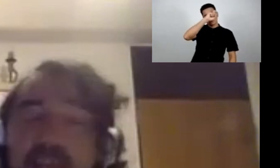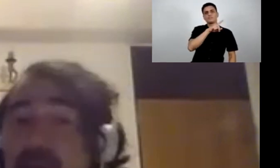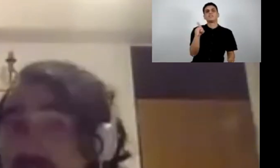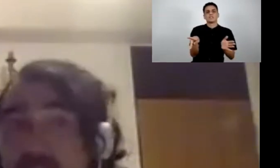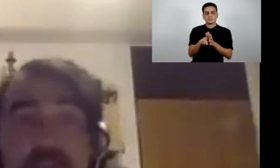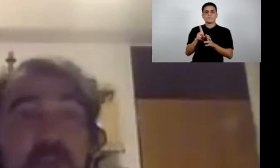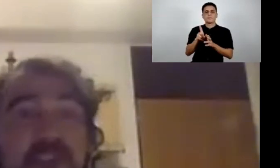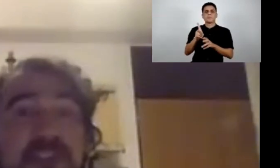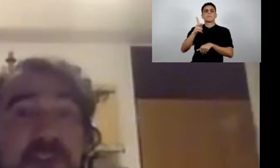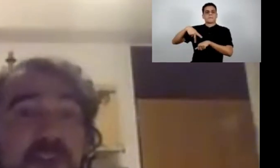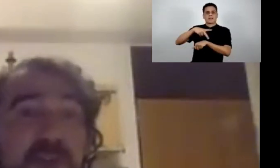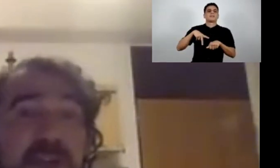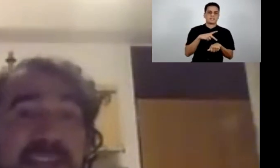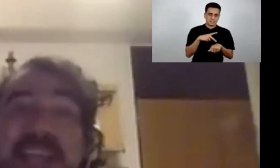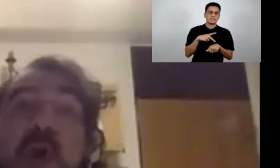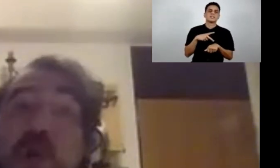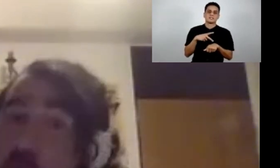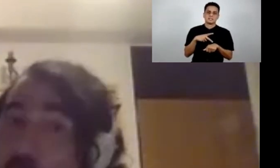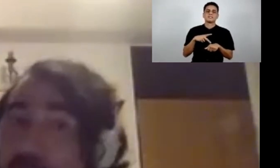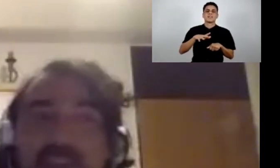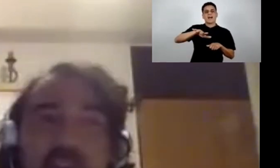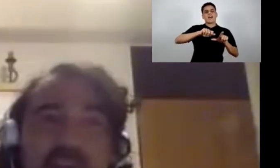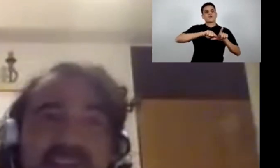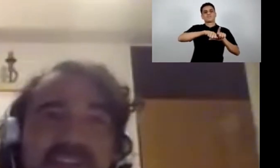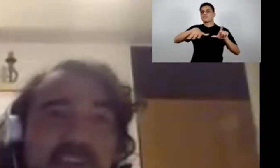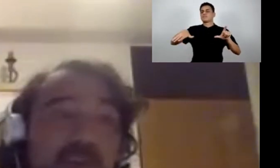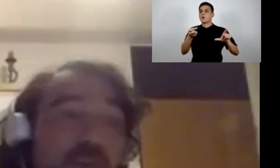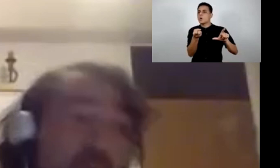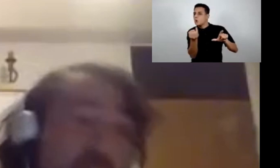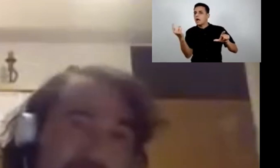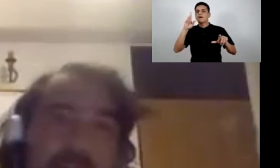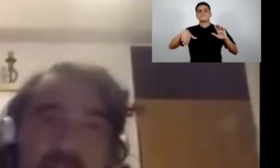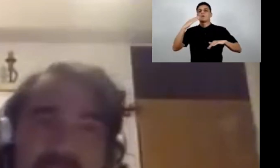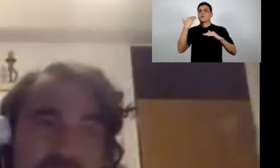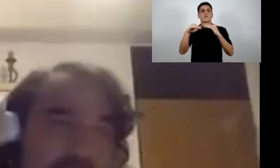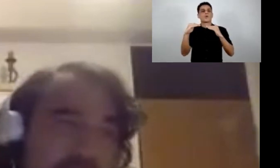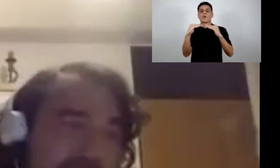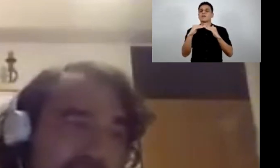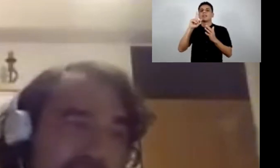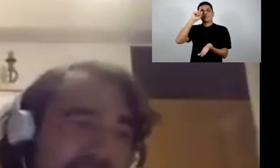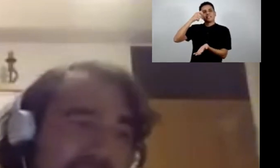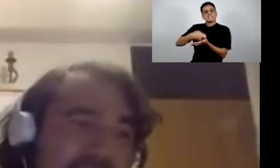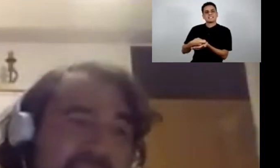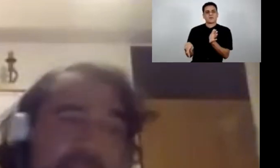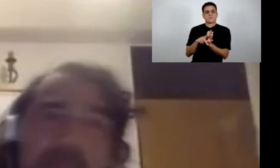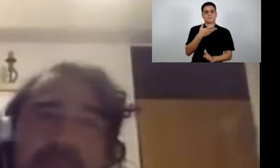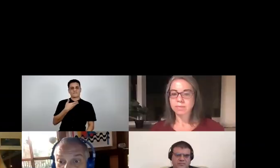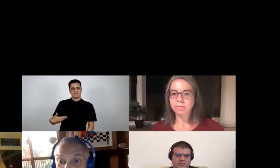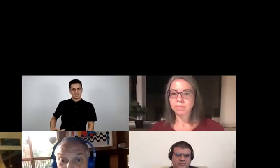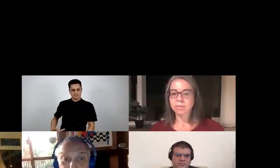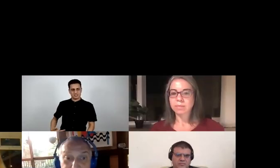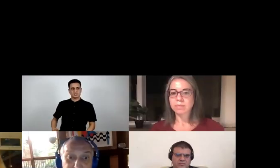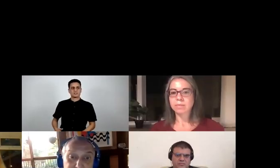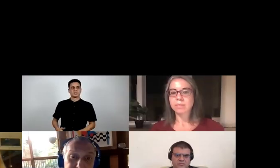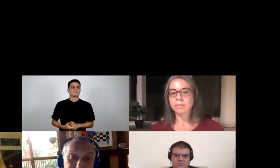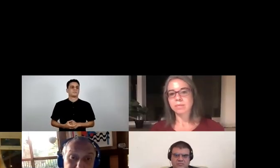em que, neste caso, muitas vezes os audiovisuais não concordam com as decisões do governo, por exemplo. Também, de